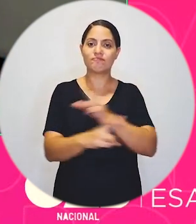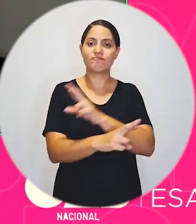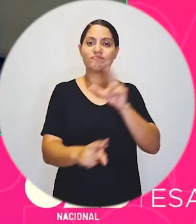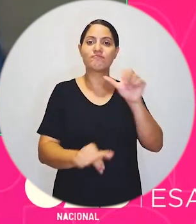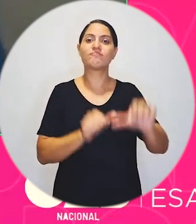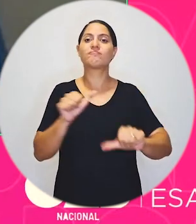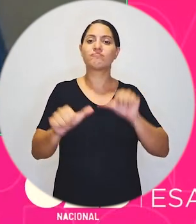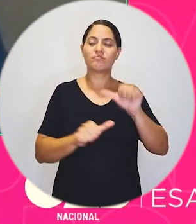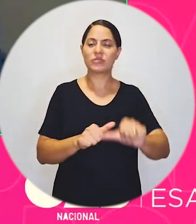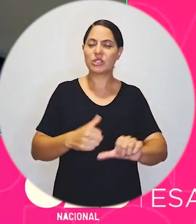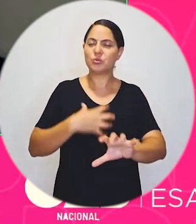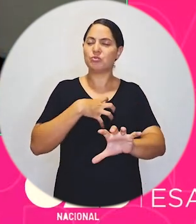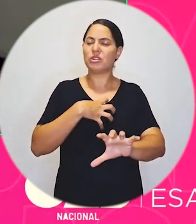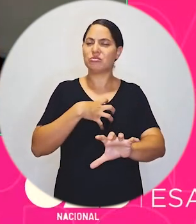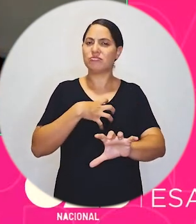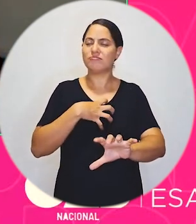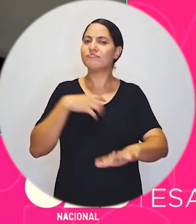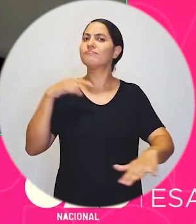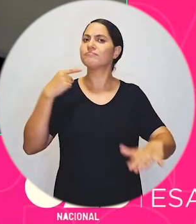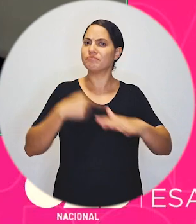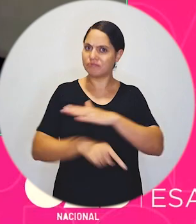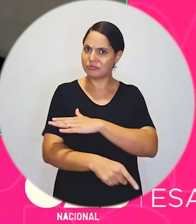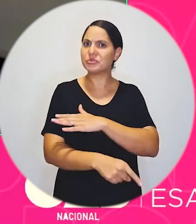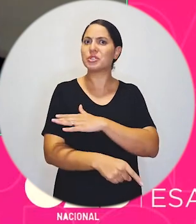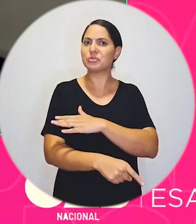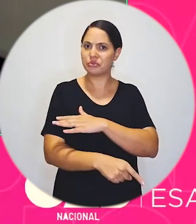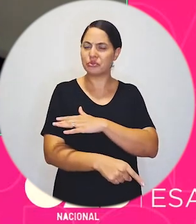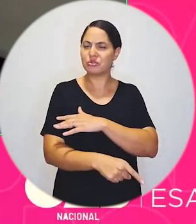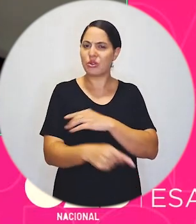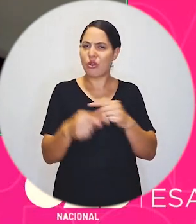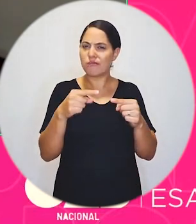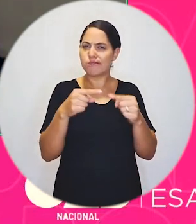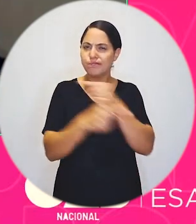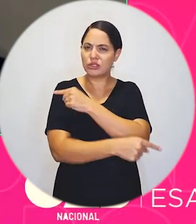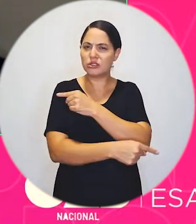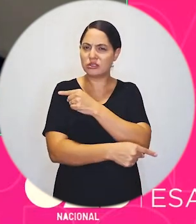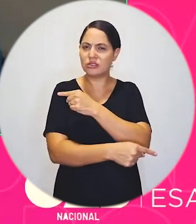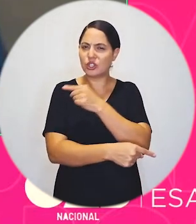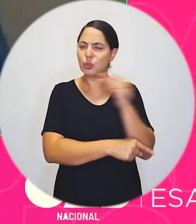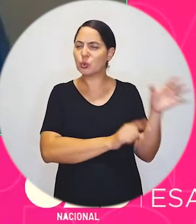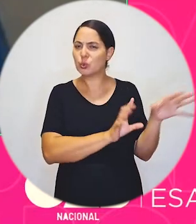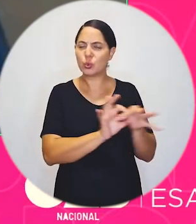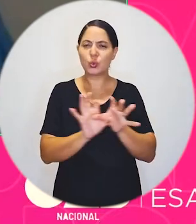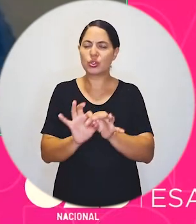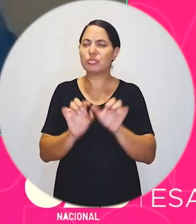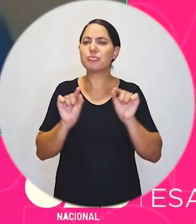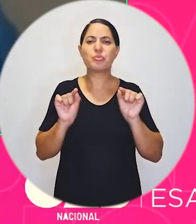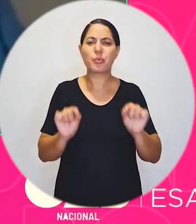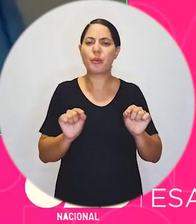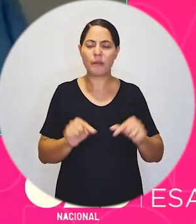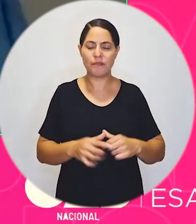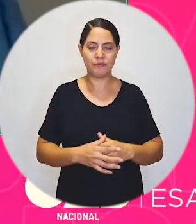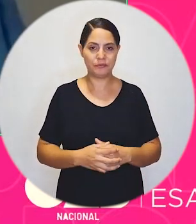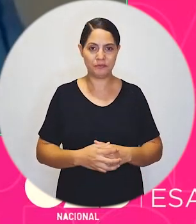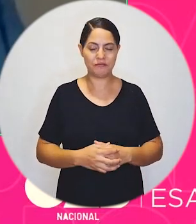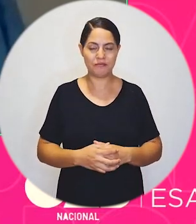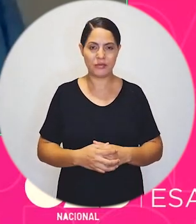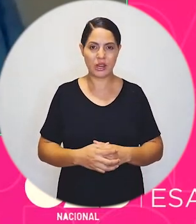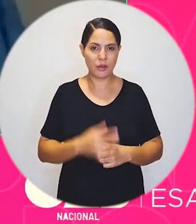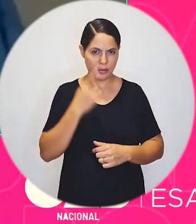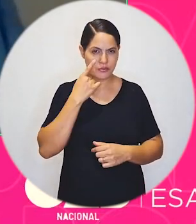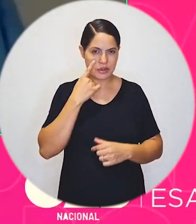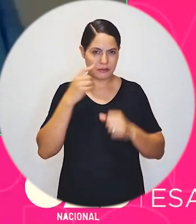nos relacionamos, de uma maneira tão profunda, tão disruptiva. Para que vocês tenham uma ideia